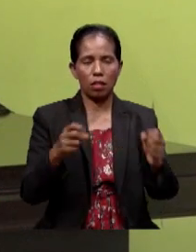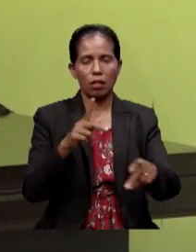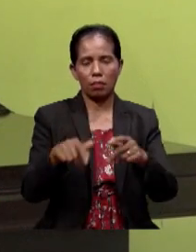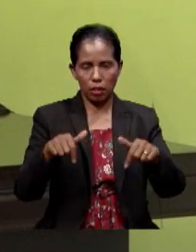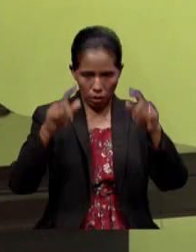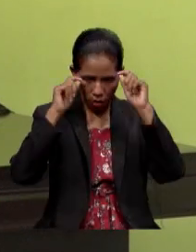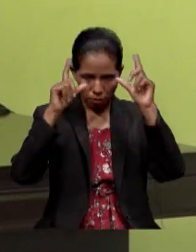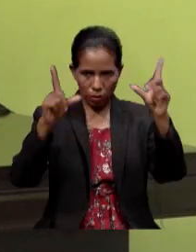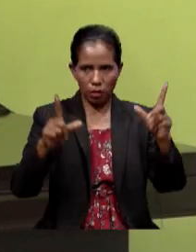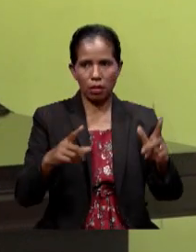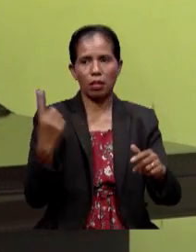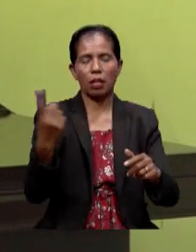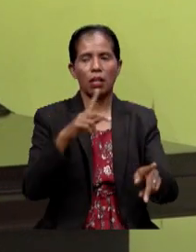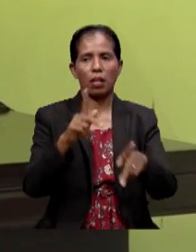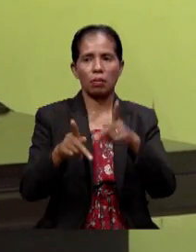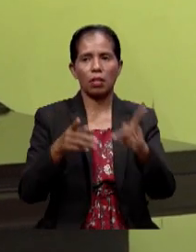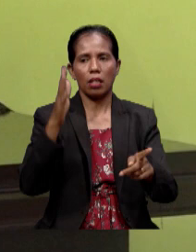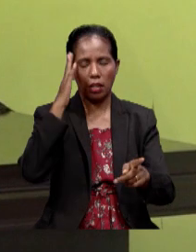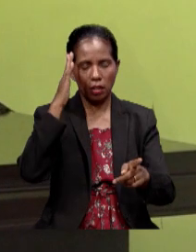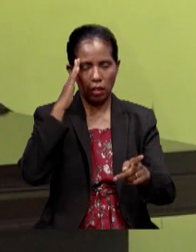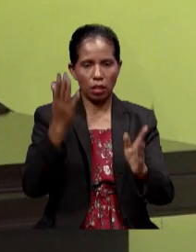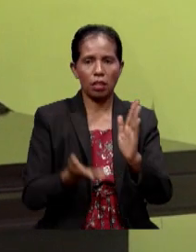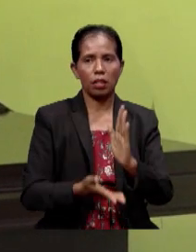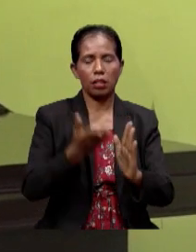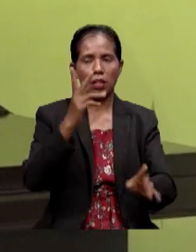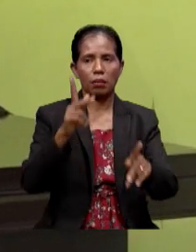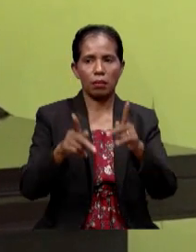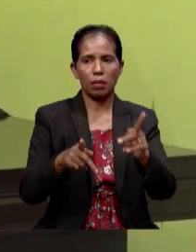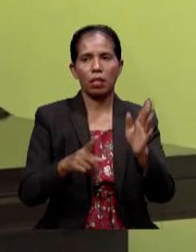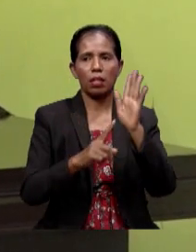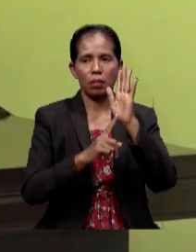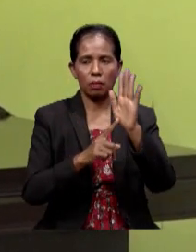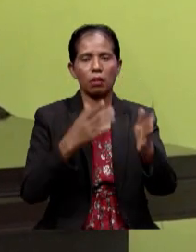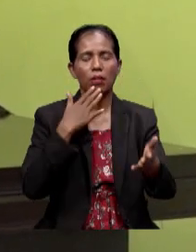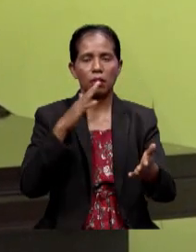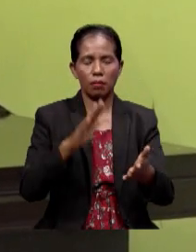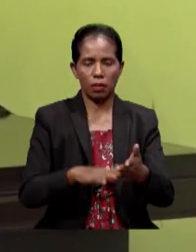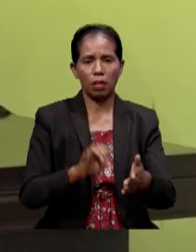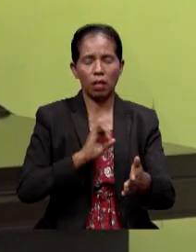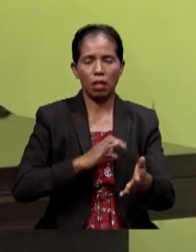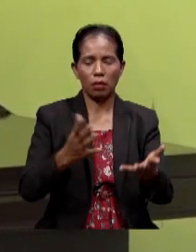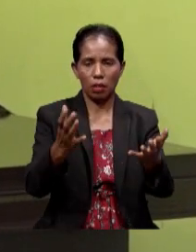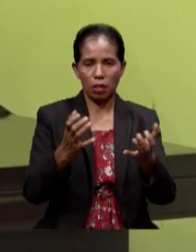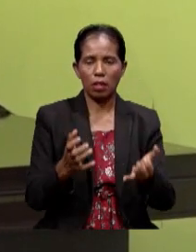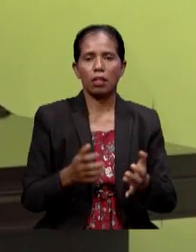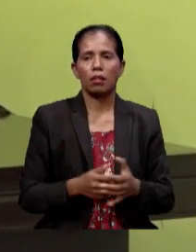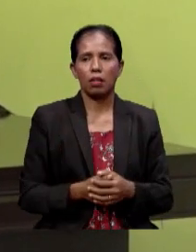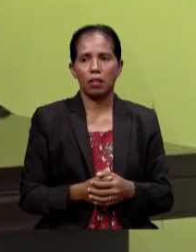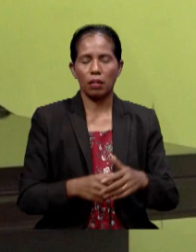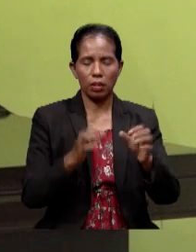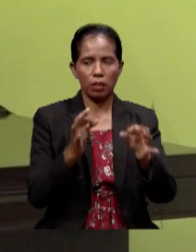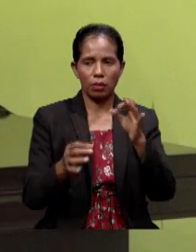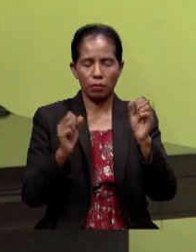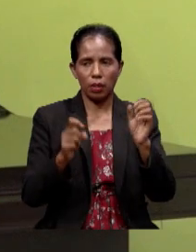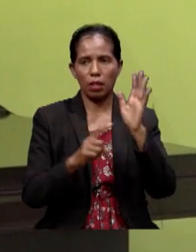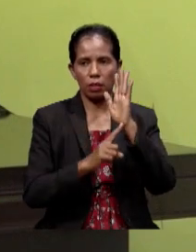timorne. Semakin ia mana conhecimento sae, semakin ia turun ia baik dadang. Nebe hawa karak ne, idane sirne, bele kari kita